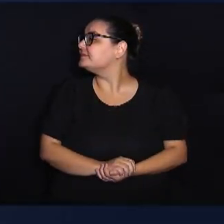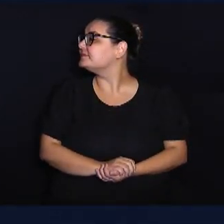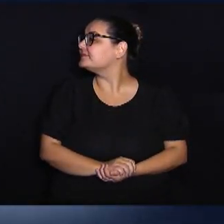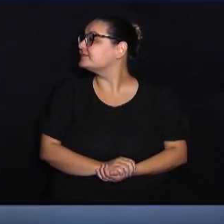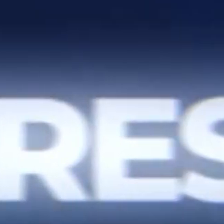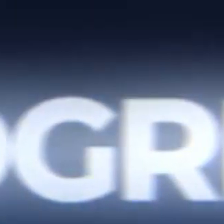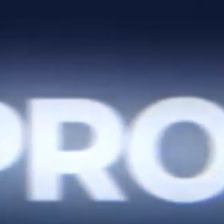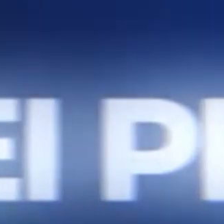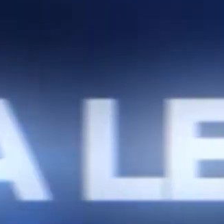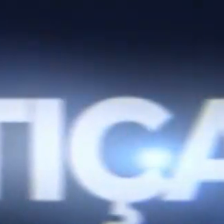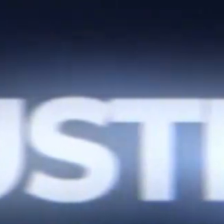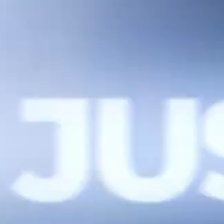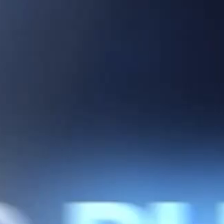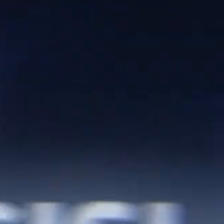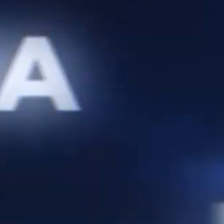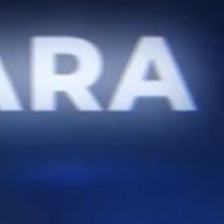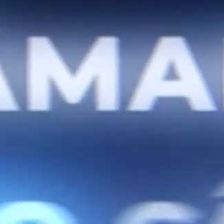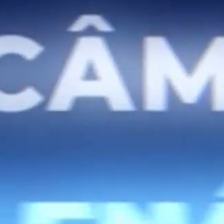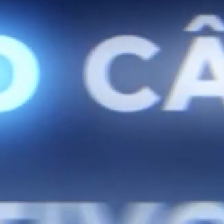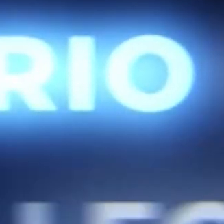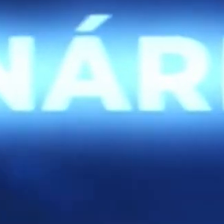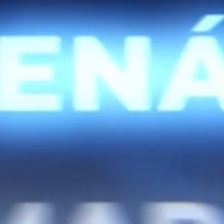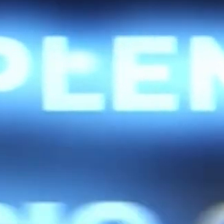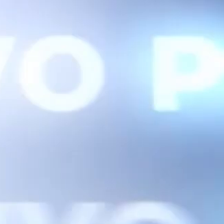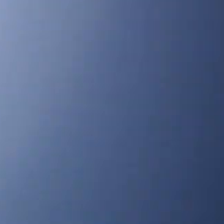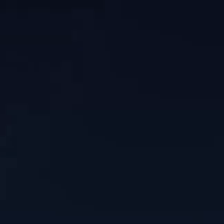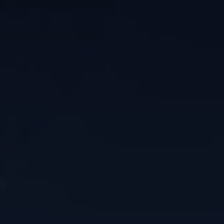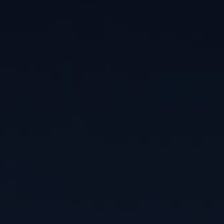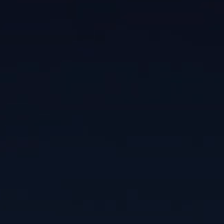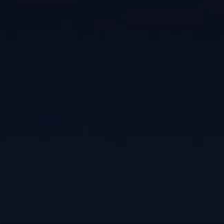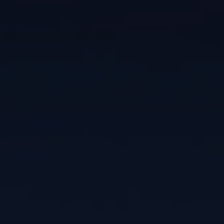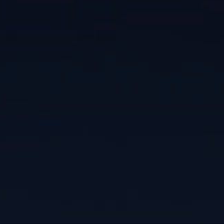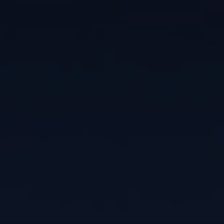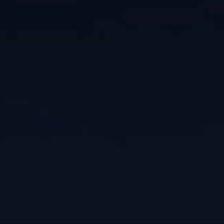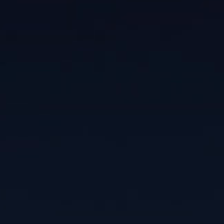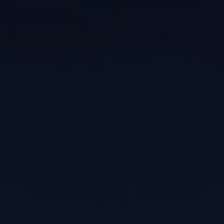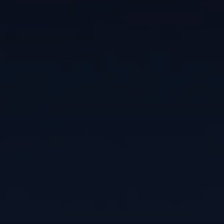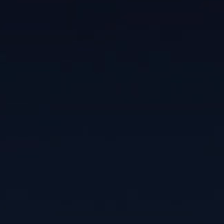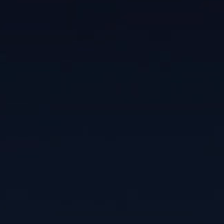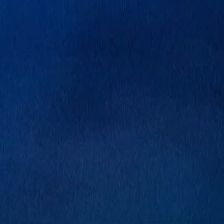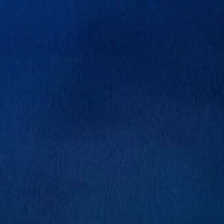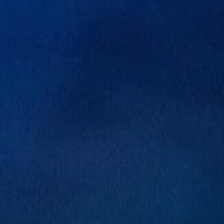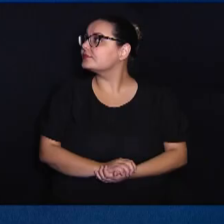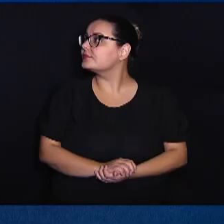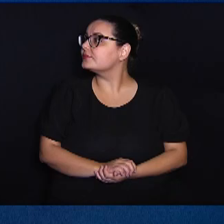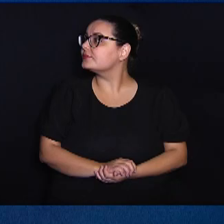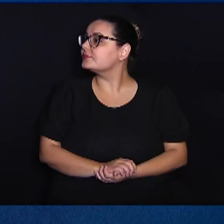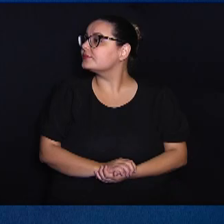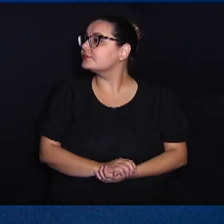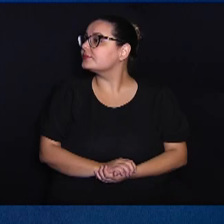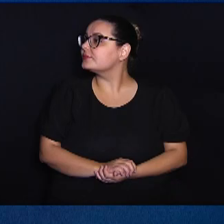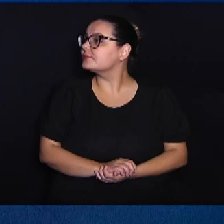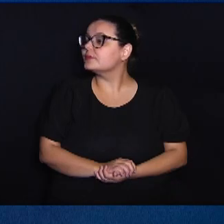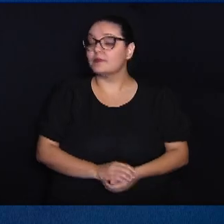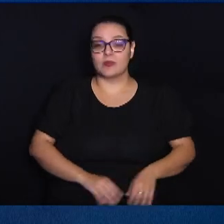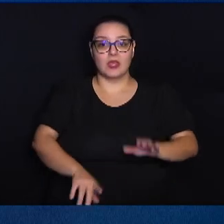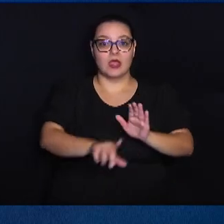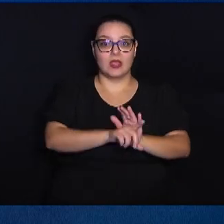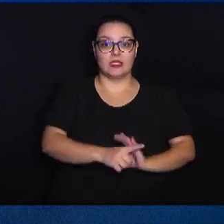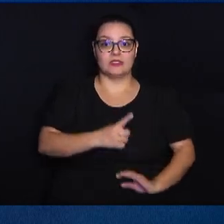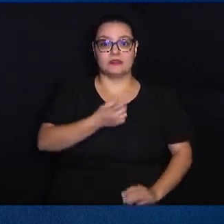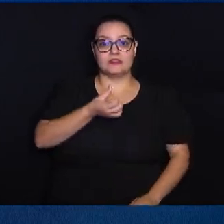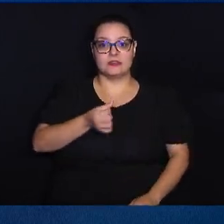mais de 4 horas no youtube.com/TV Câmara Campinas. A gente segue aqui com as notícias do Legislativo porque a Comissão